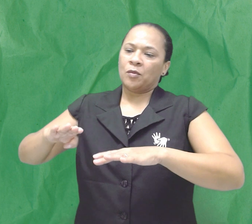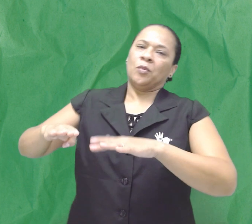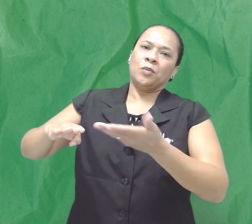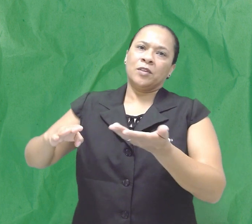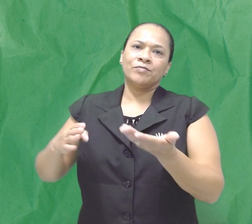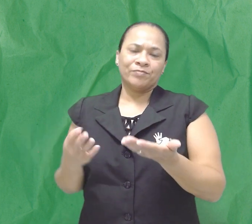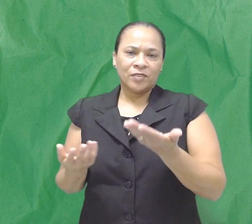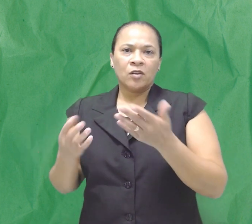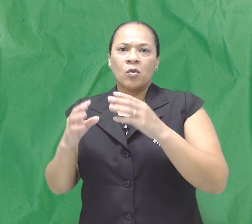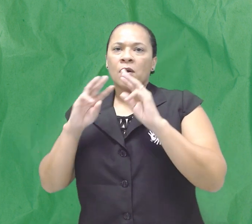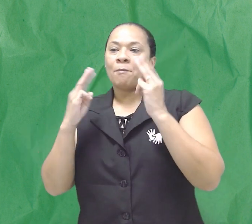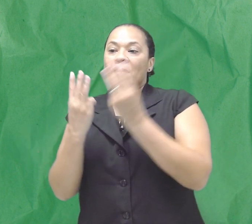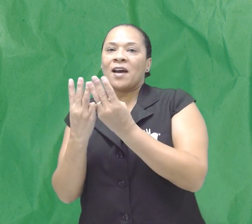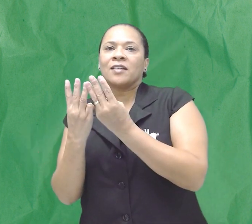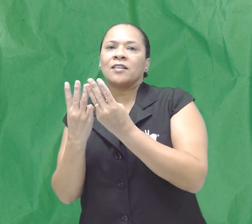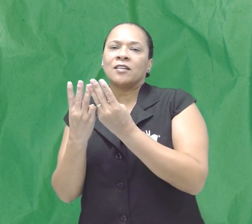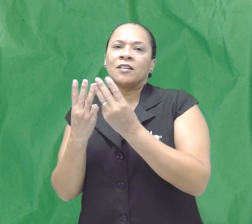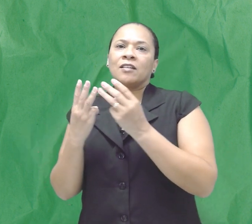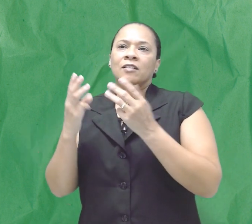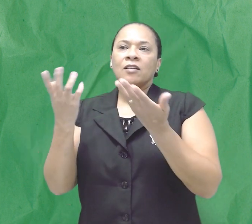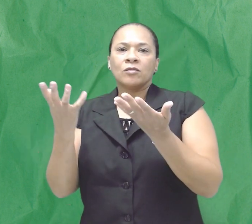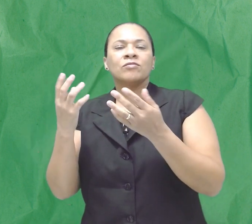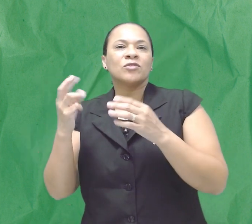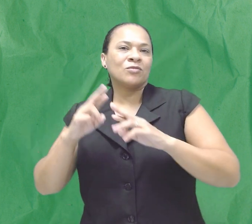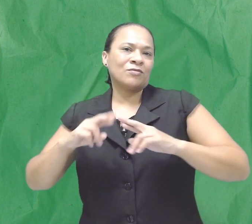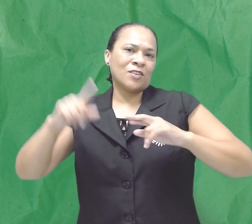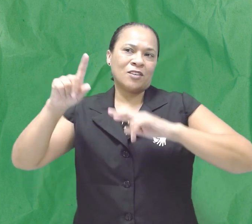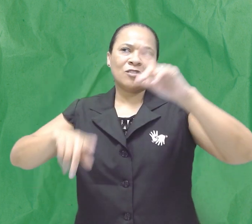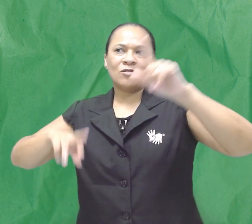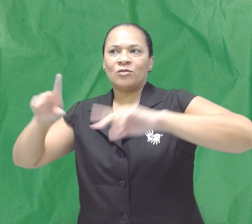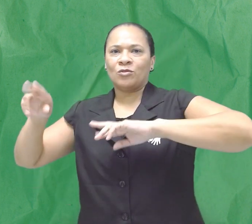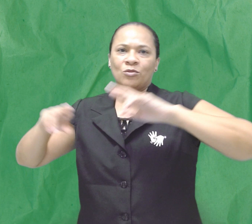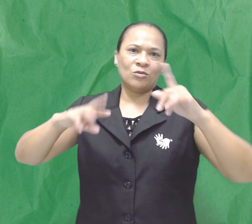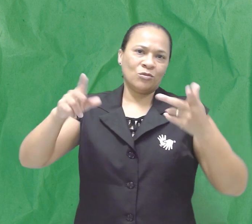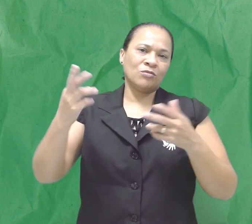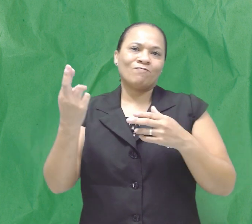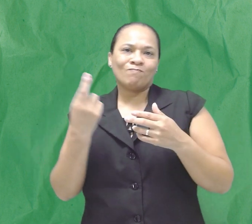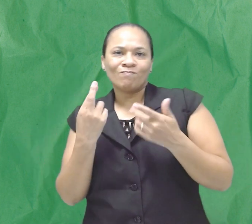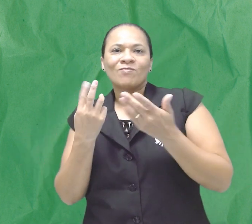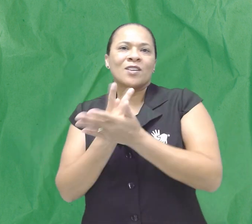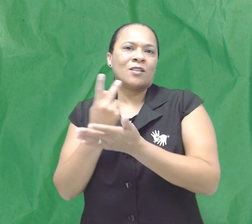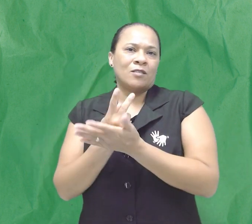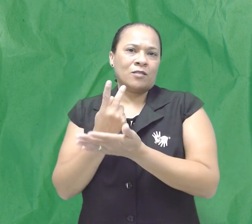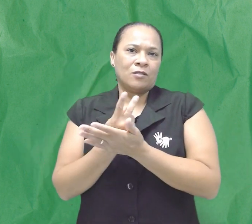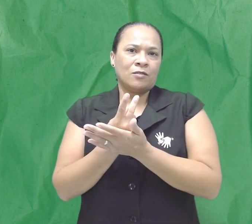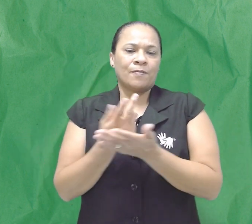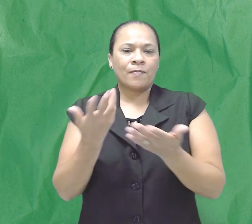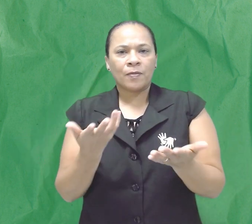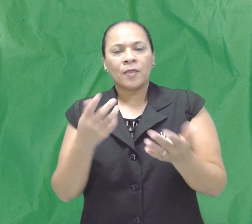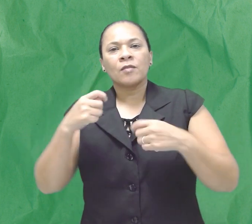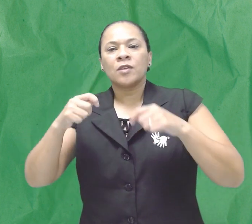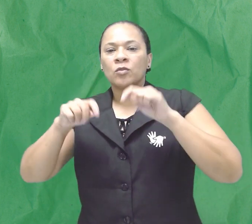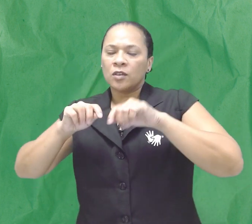essas balanças devem estar em local livre de corrente de ar, né? Devem estar sempre calibradas e